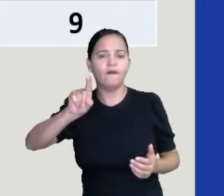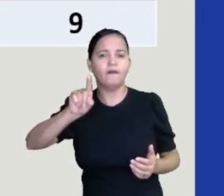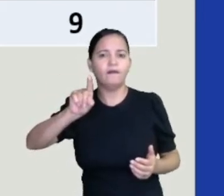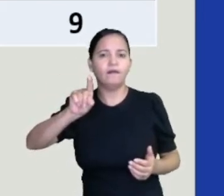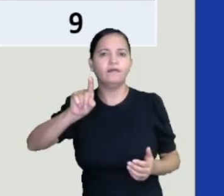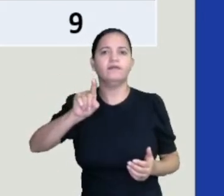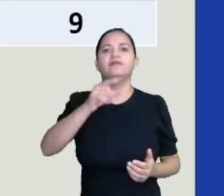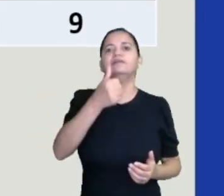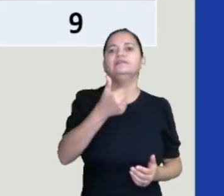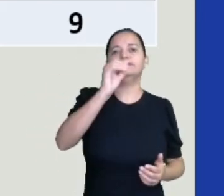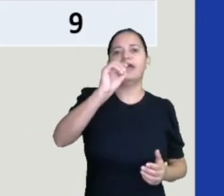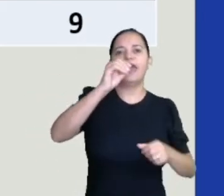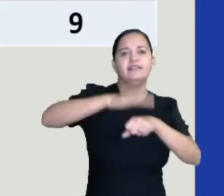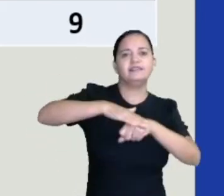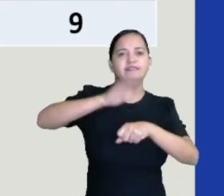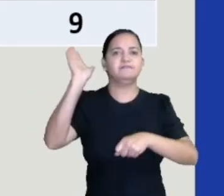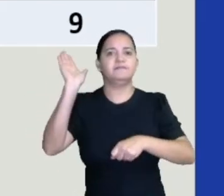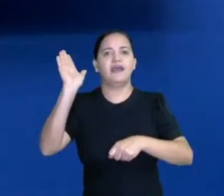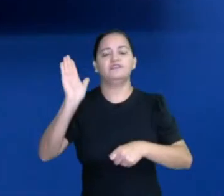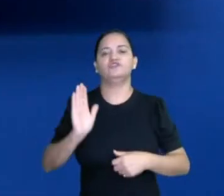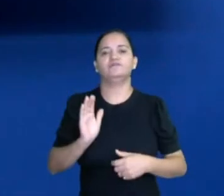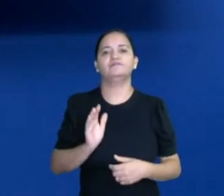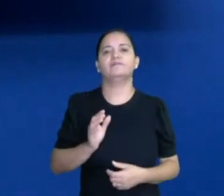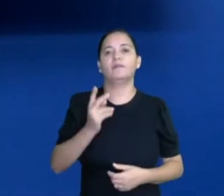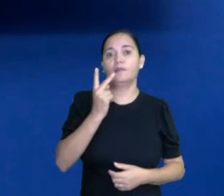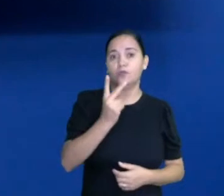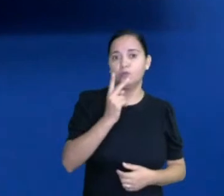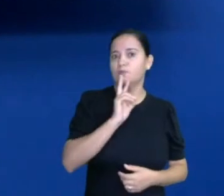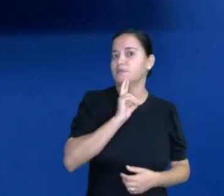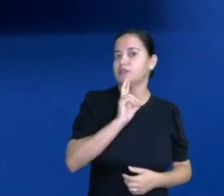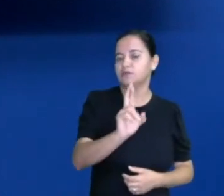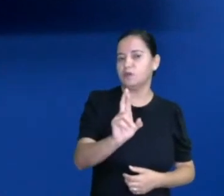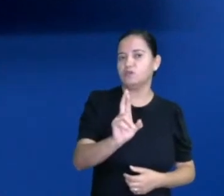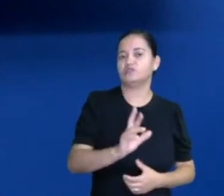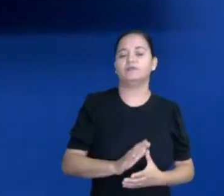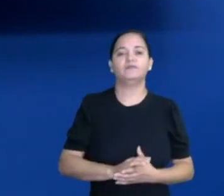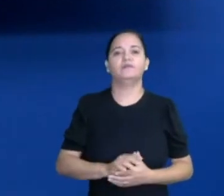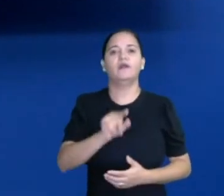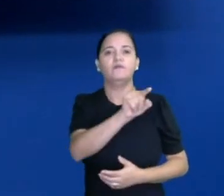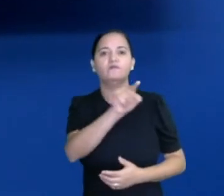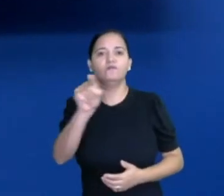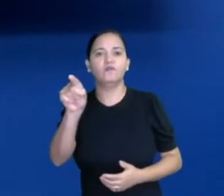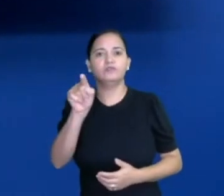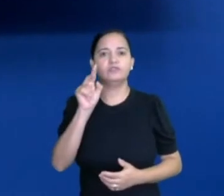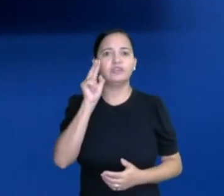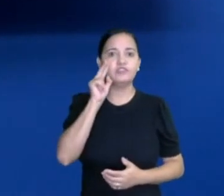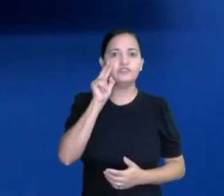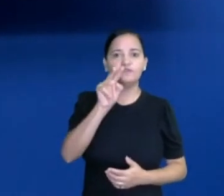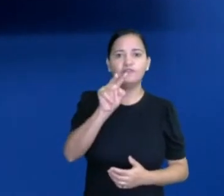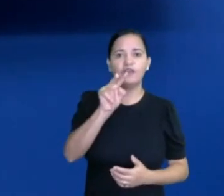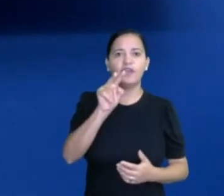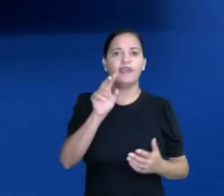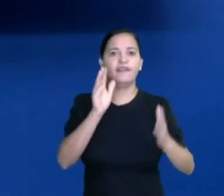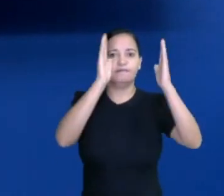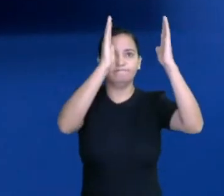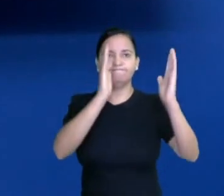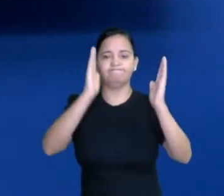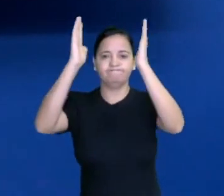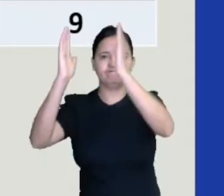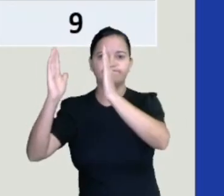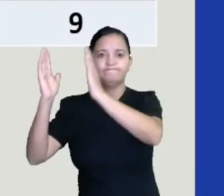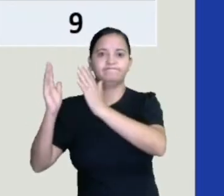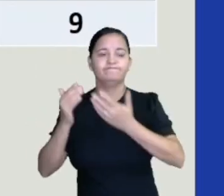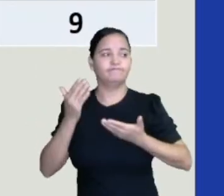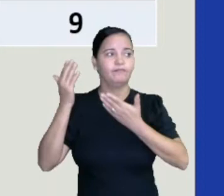Né? 10 a mais. Tá aí as nossas duas respostas. Só para vocês verem a relação do quadro, valor do lugar,